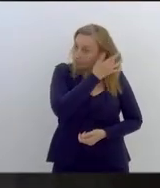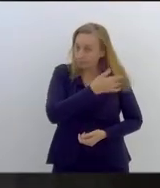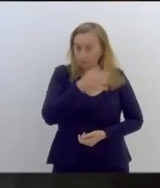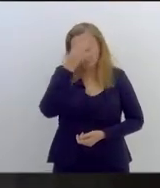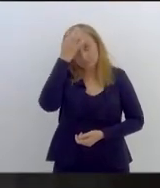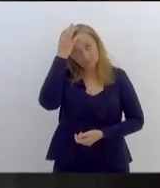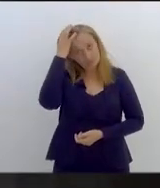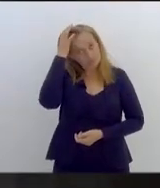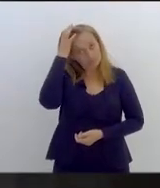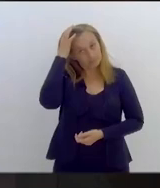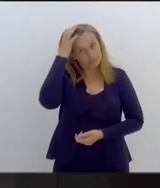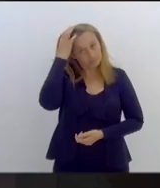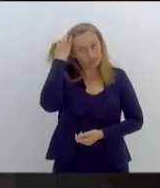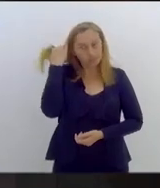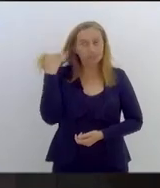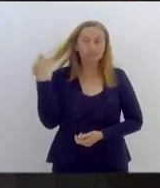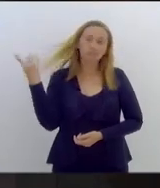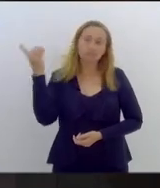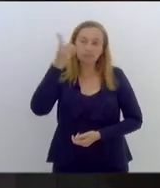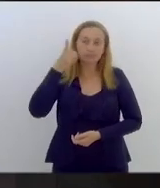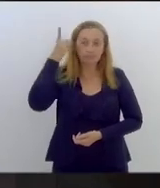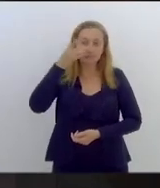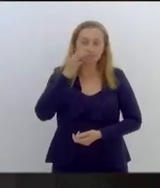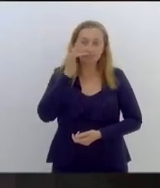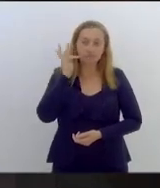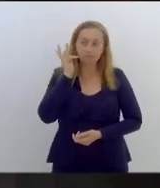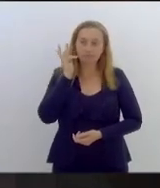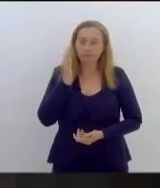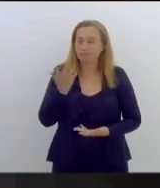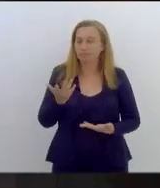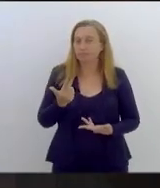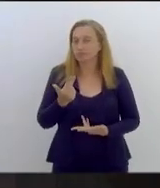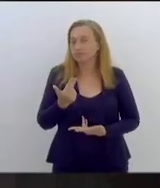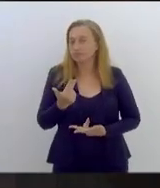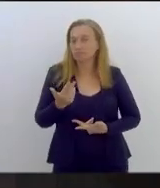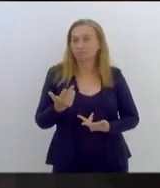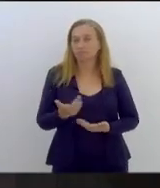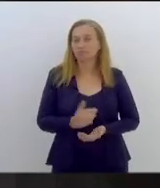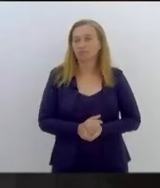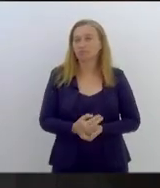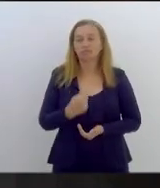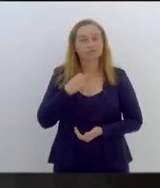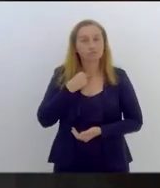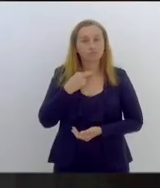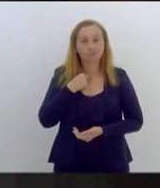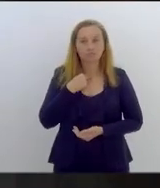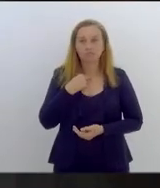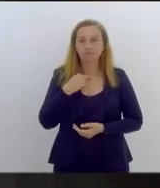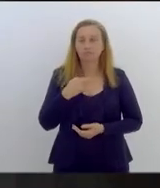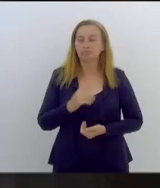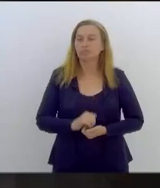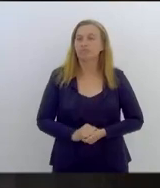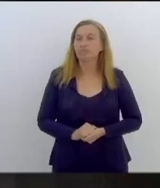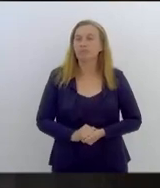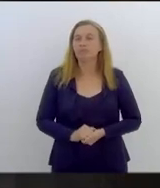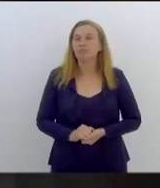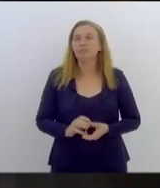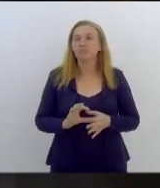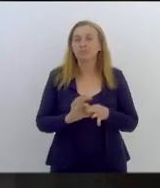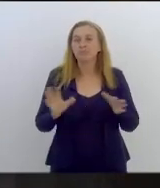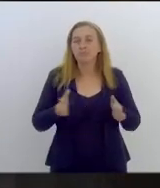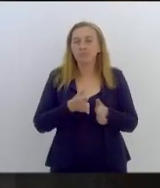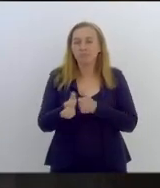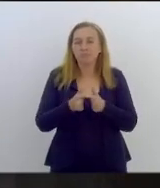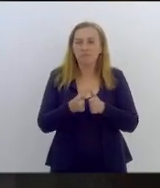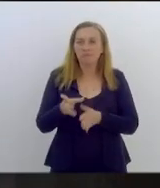deputado Serafini, com uma cerca de arame farpado. Não pode. Esse acesso tem que ser livre. Então,